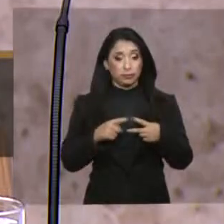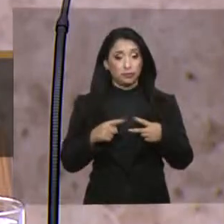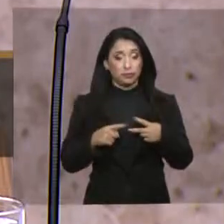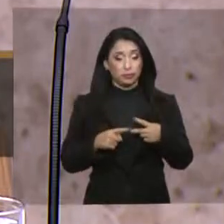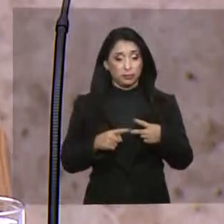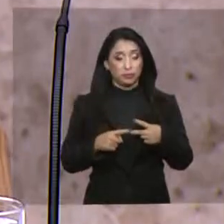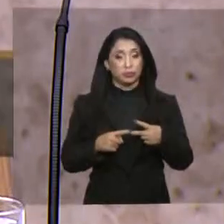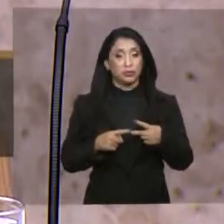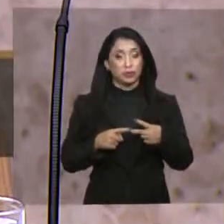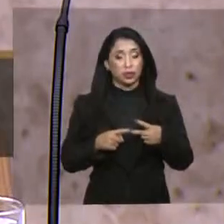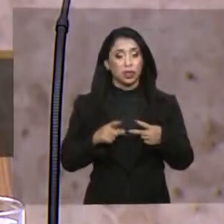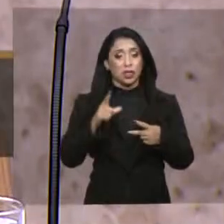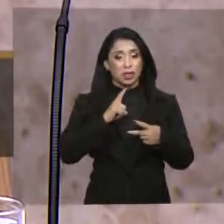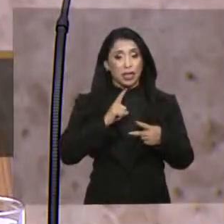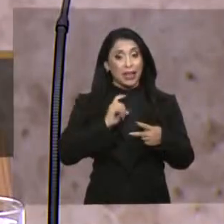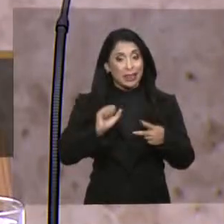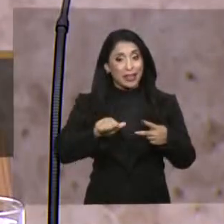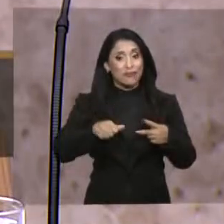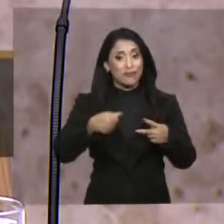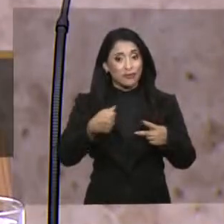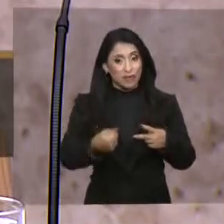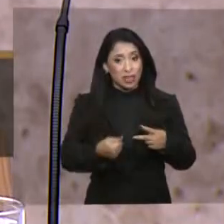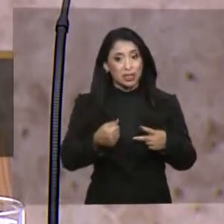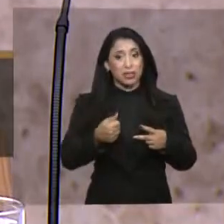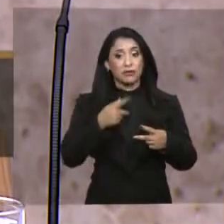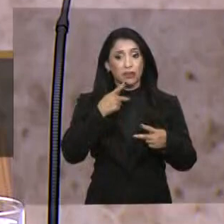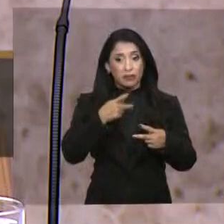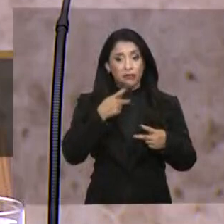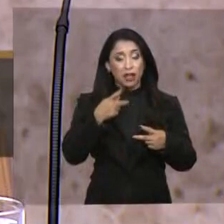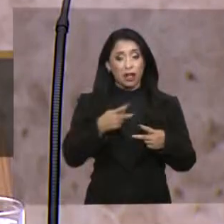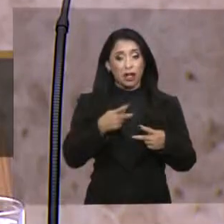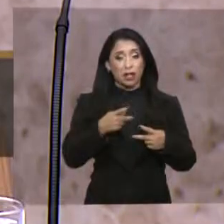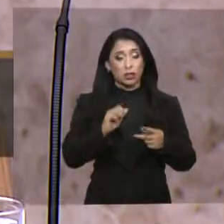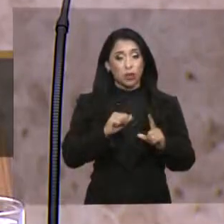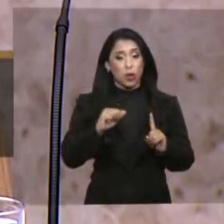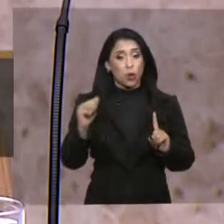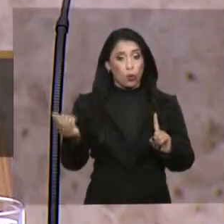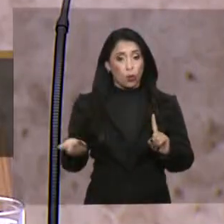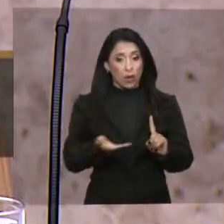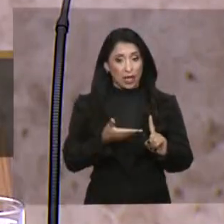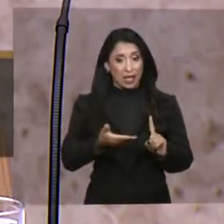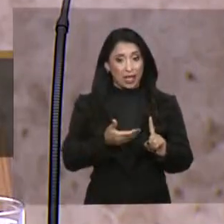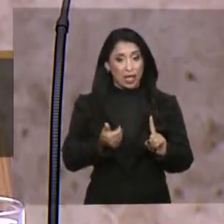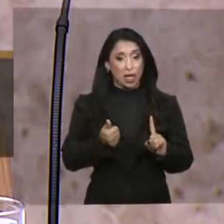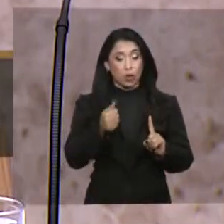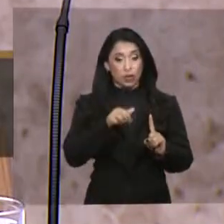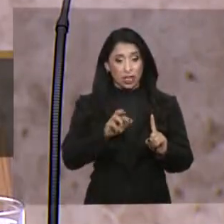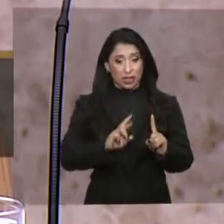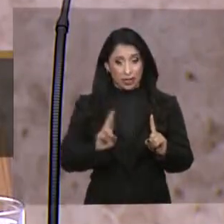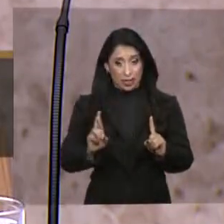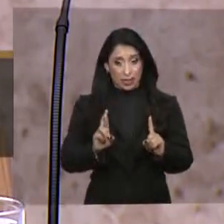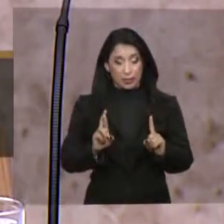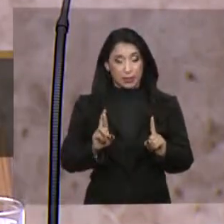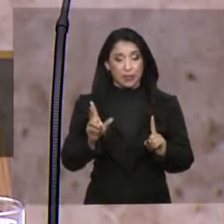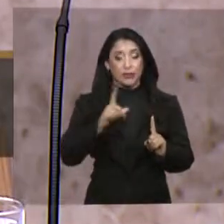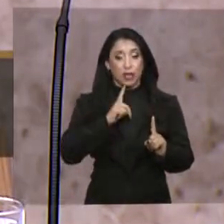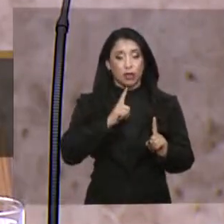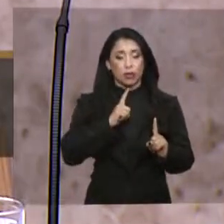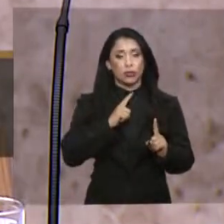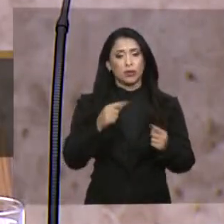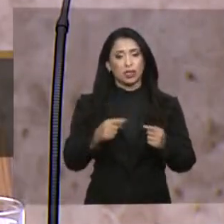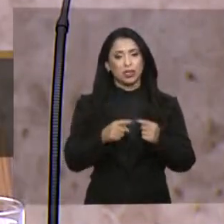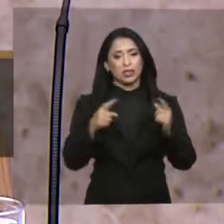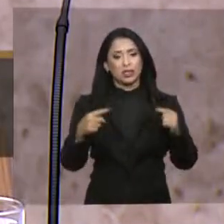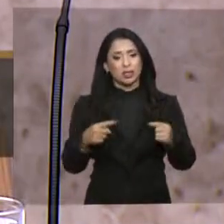foram arguidas na defesa. Elas foram arguidas pelo réu da ação rescisória. Uma que diz com a